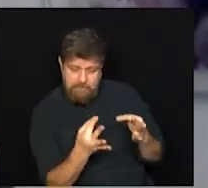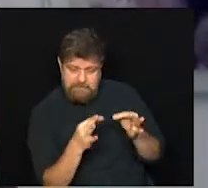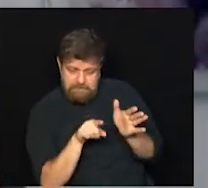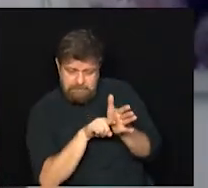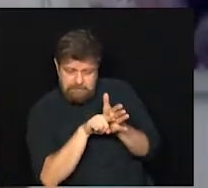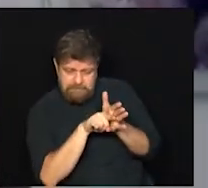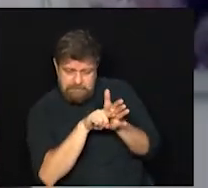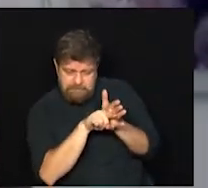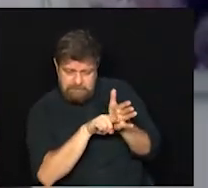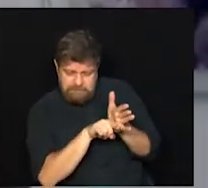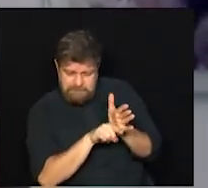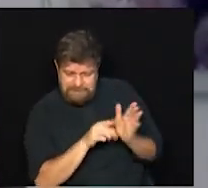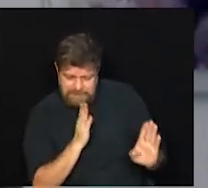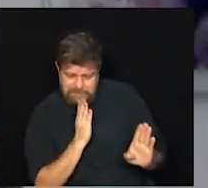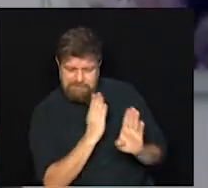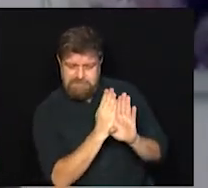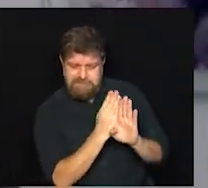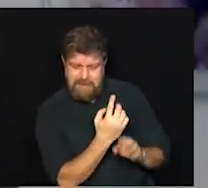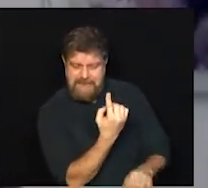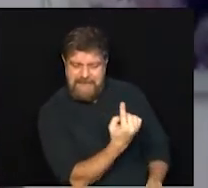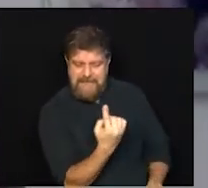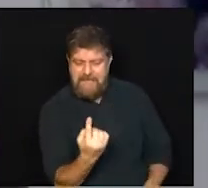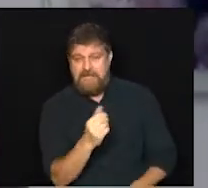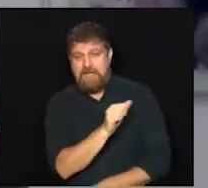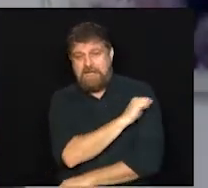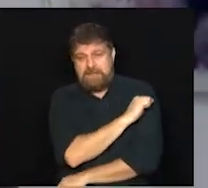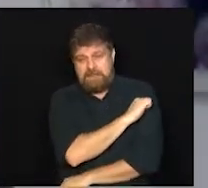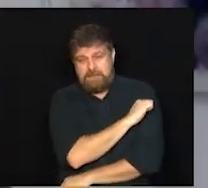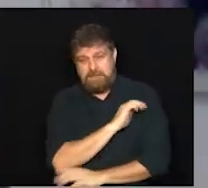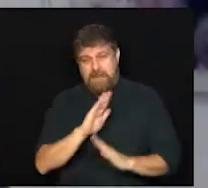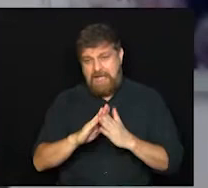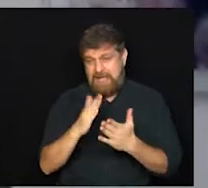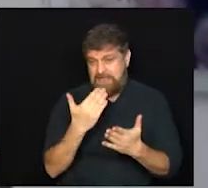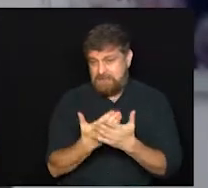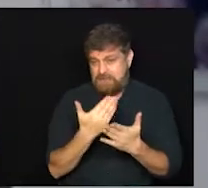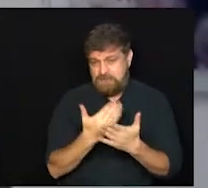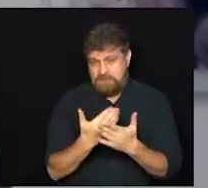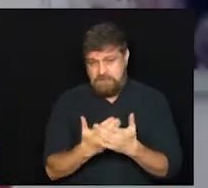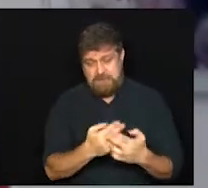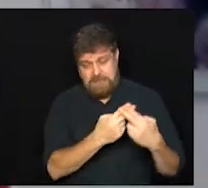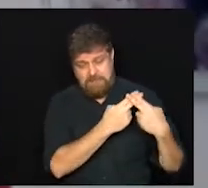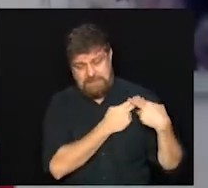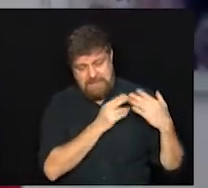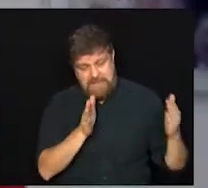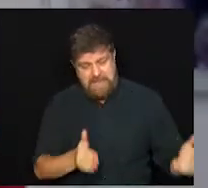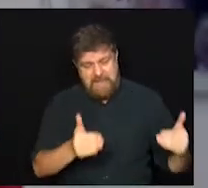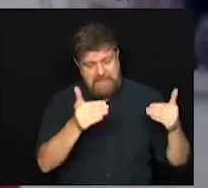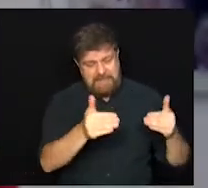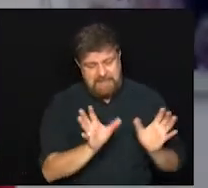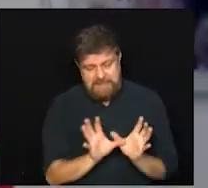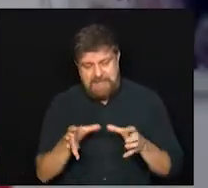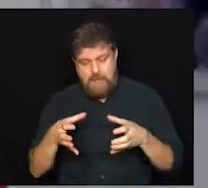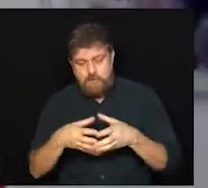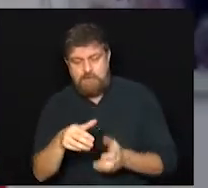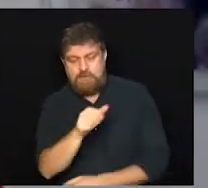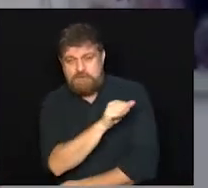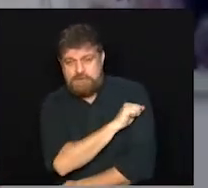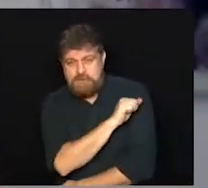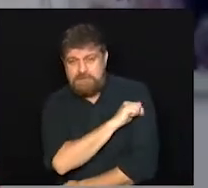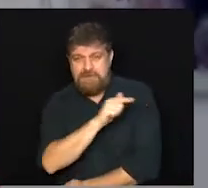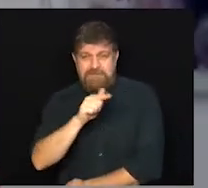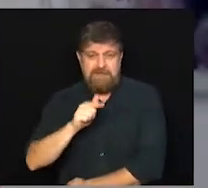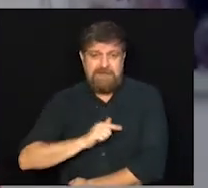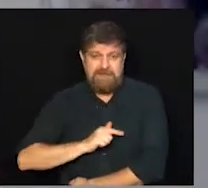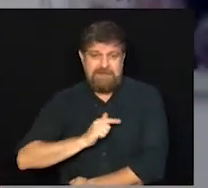diagnóstico, e aí cada escola, na verdade cada classe, cada turma vai ter que ter